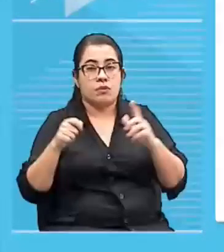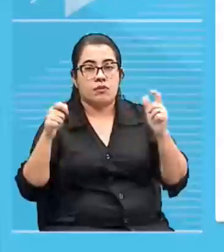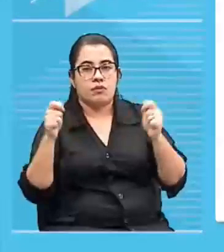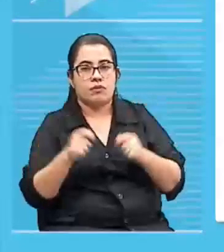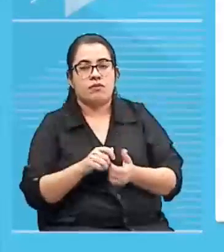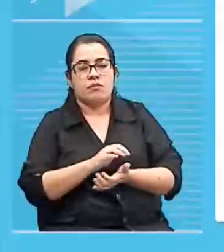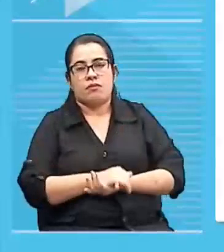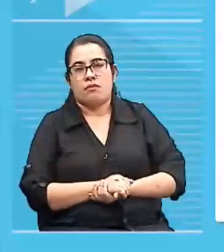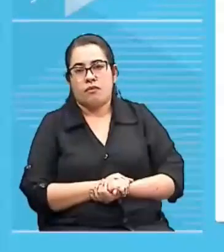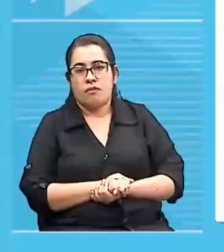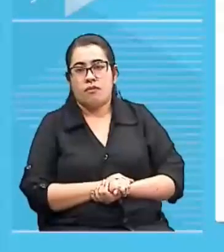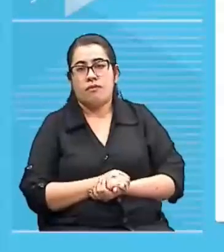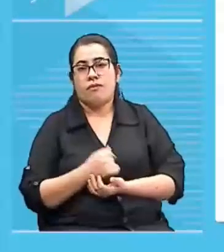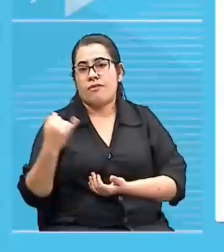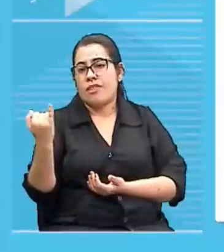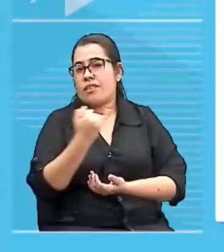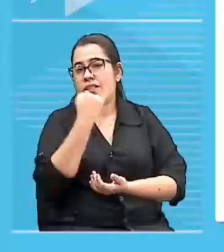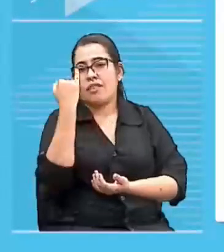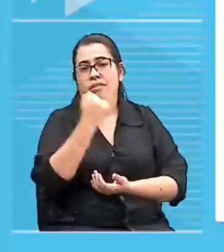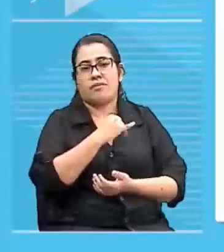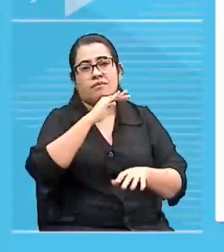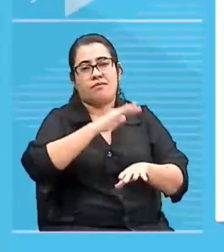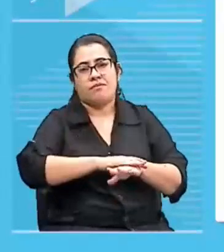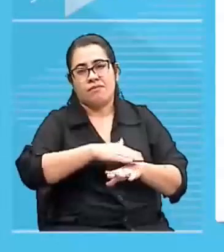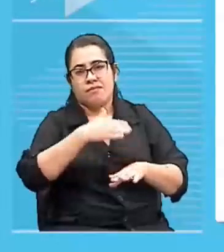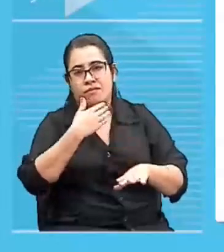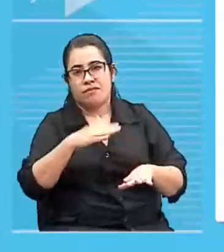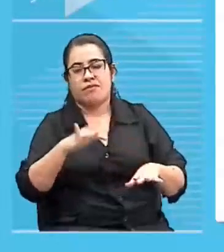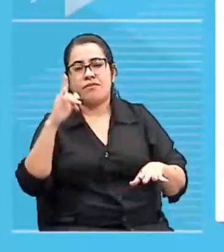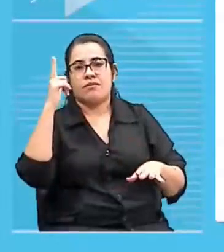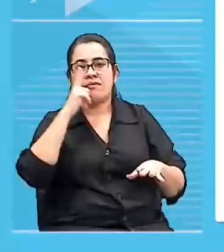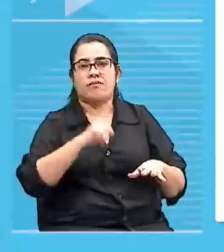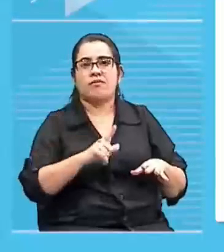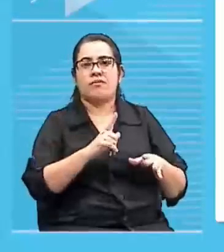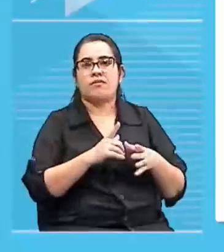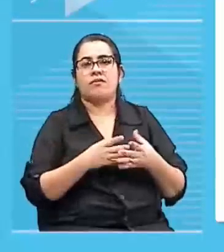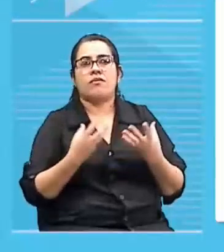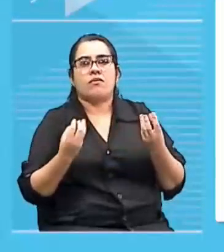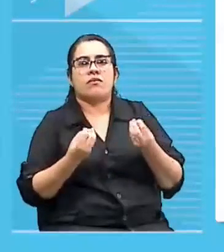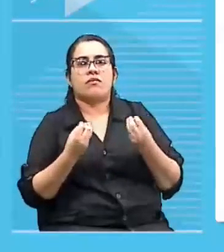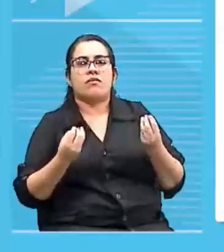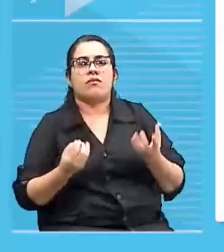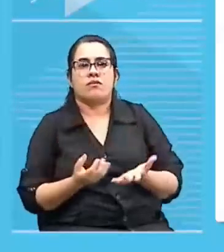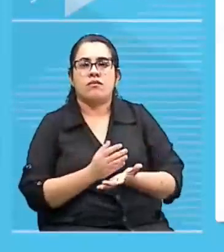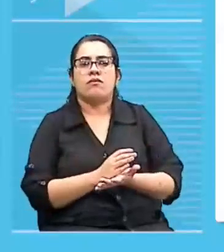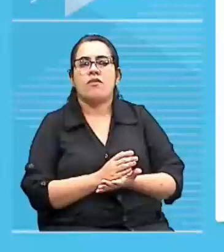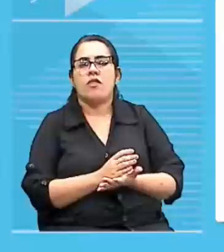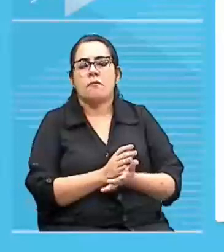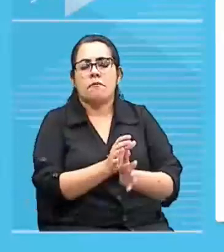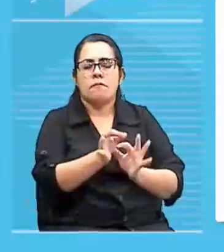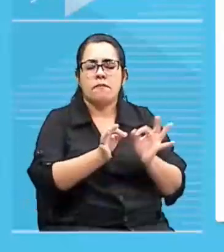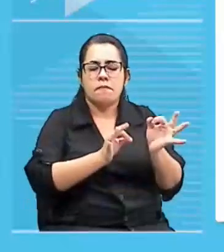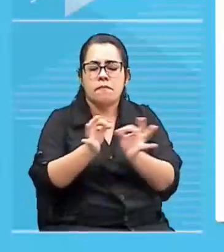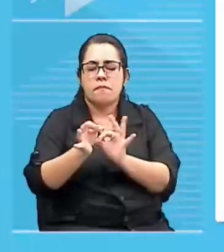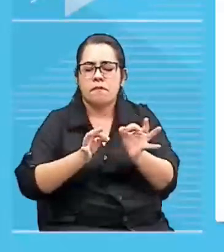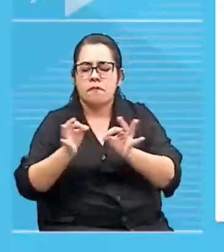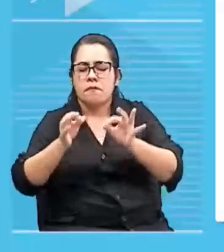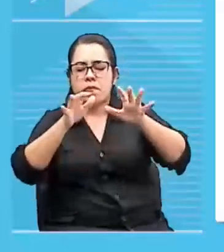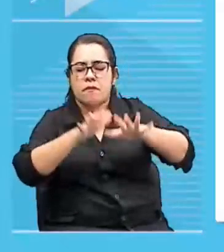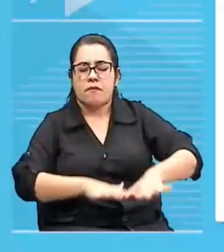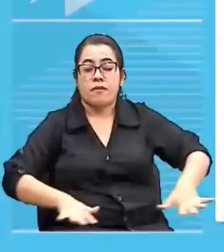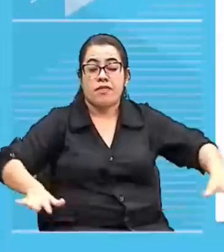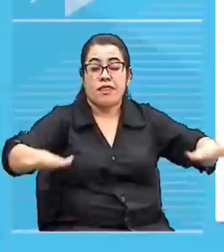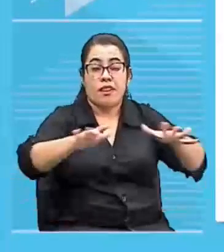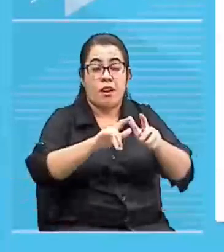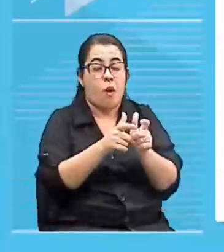Isso aqui, galerinha, é extremamente importante. Tá? Ele consegue mensurar, ele consegue fazer uma análise de uma